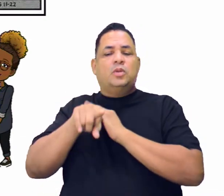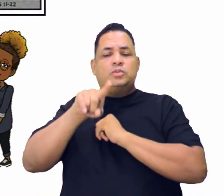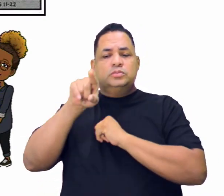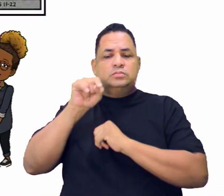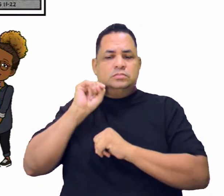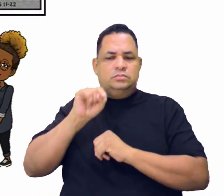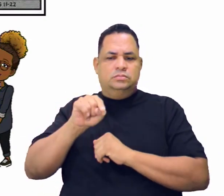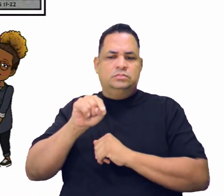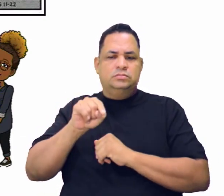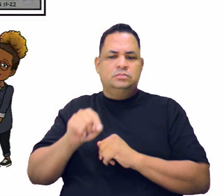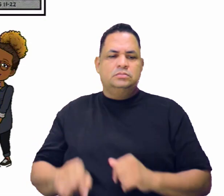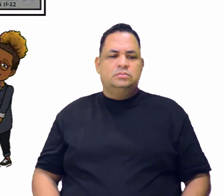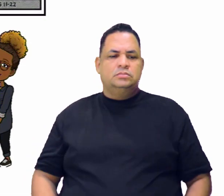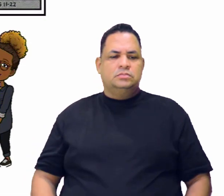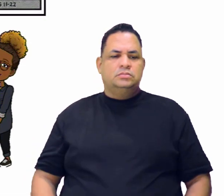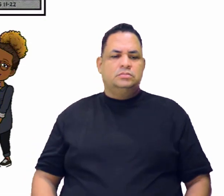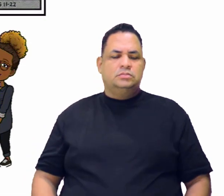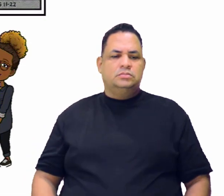Pronome